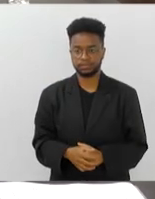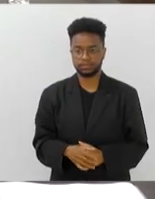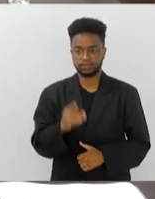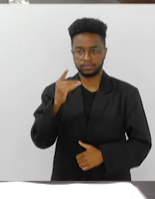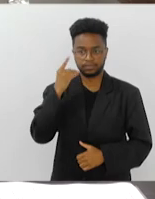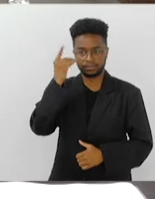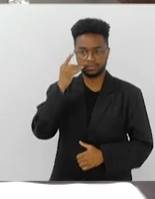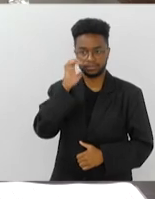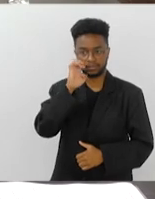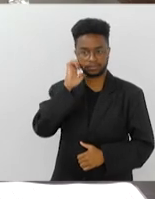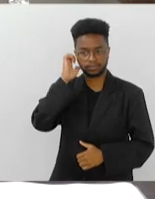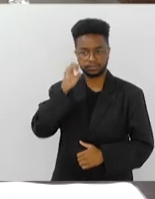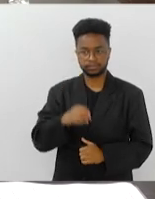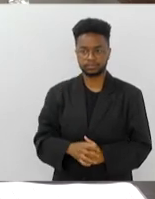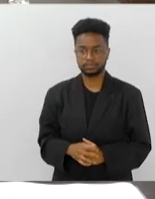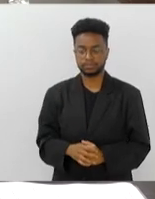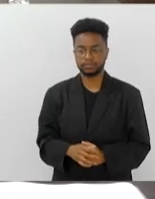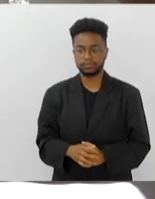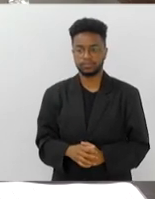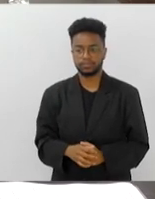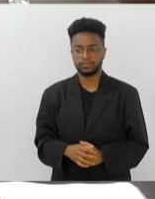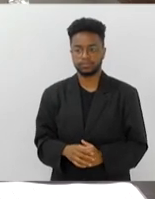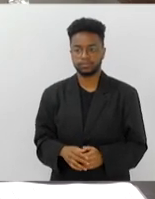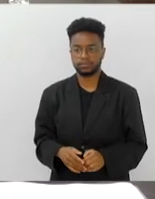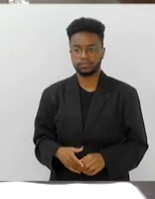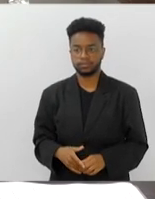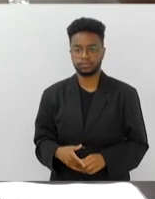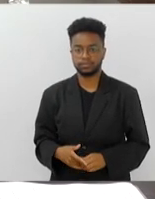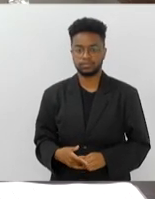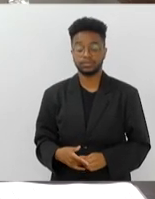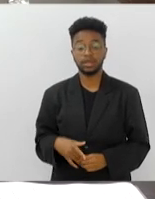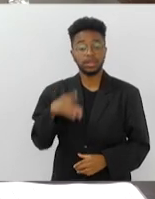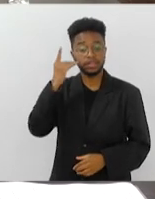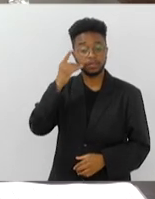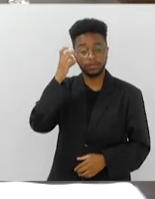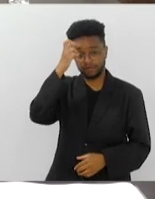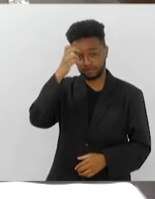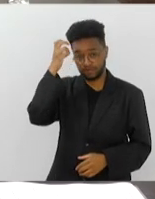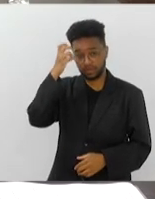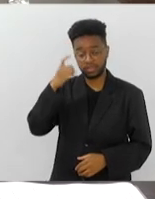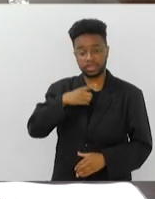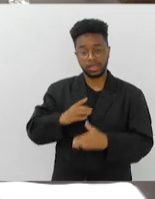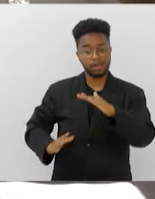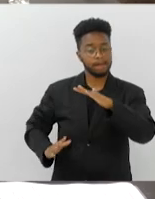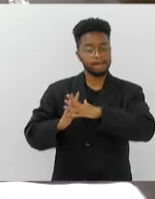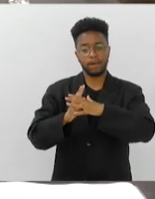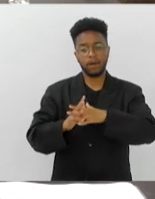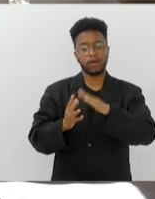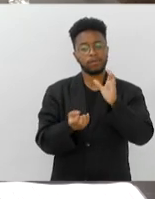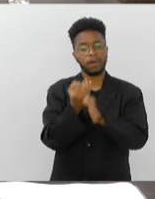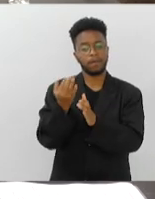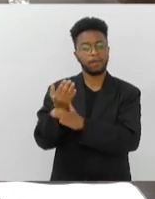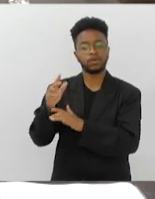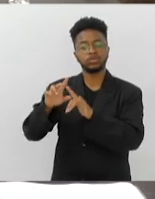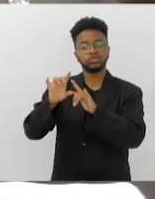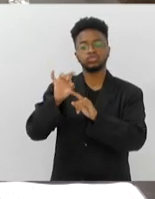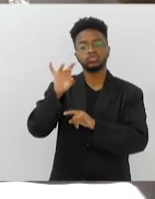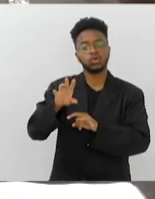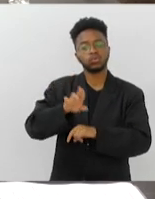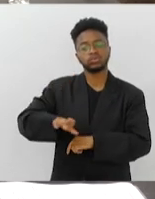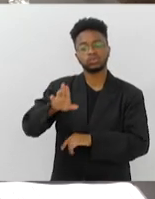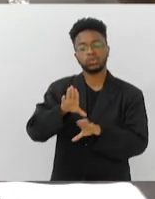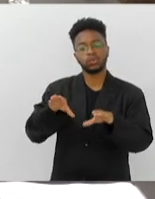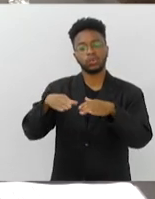Deputada Érica Takimoto. Deputada Verônica vai bater recorde de produtividade legislativa só com as pernas de pau.